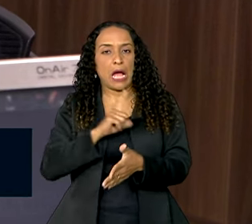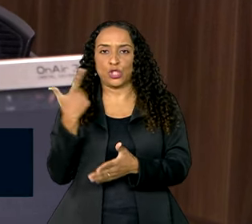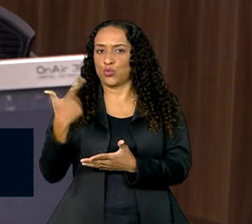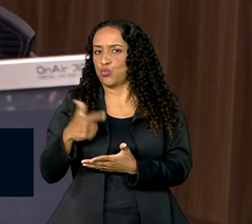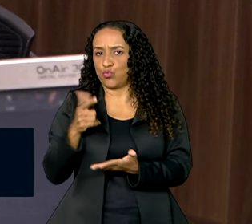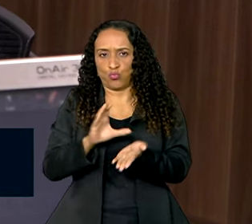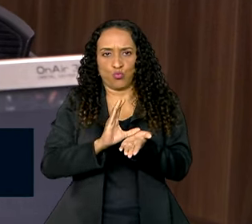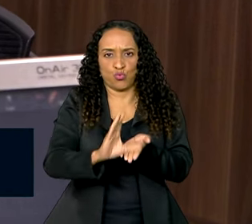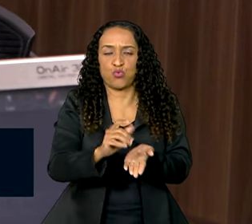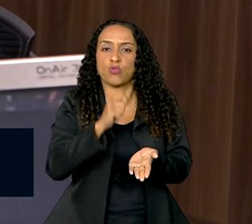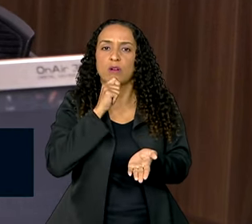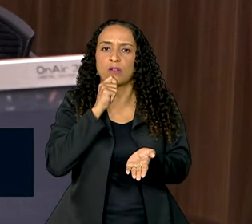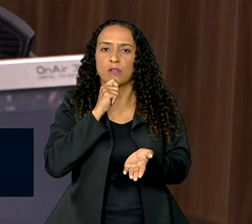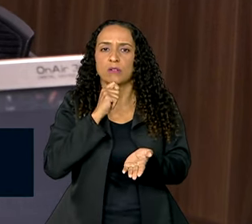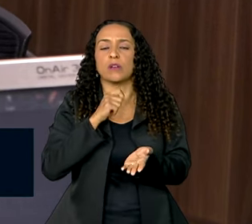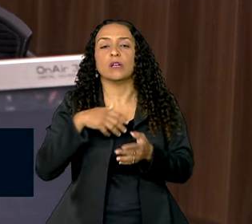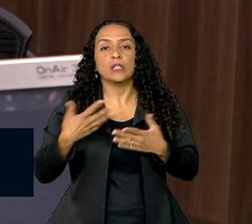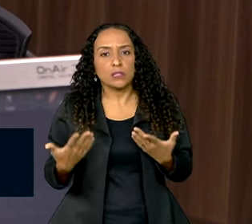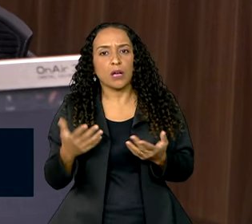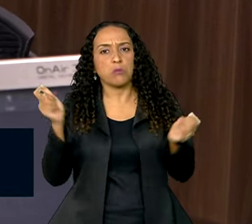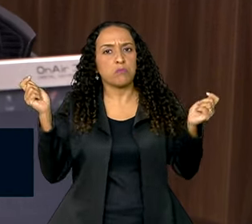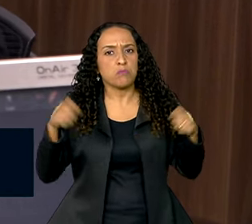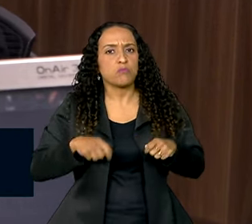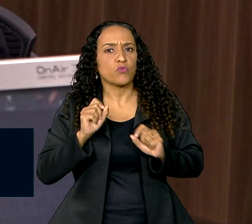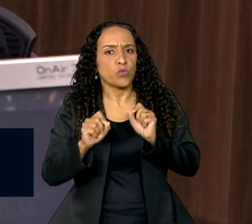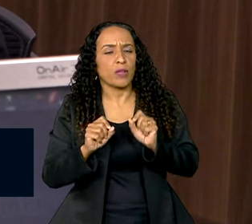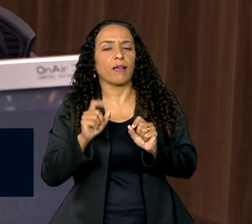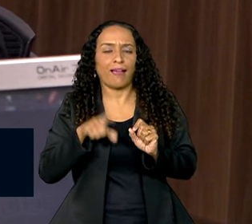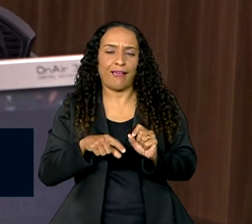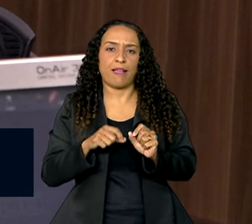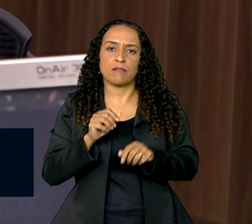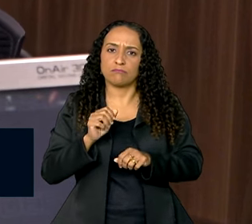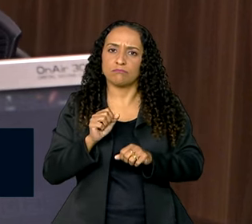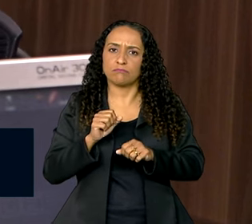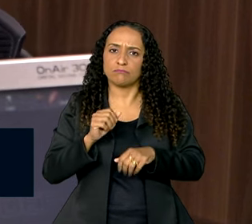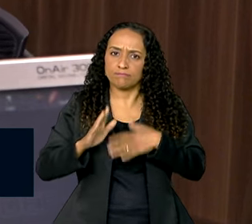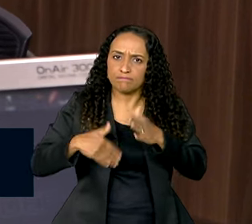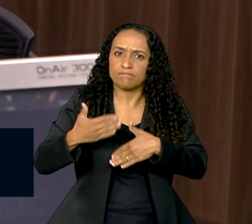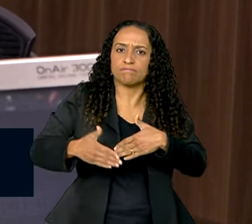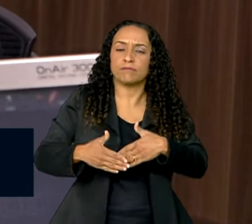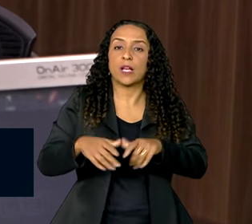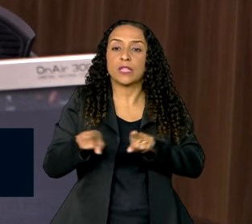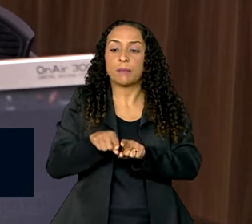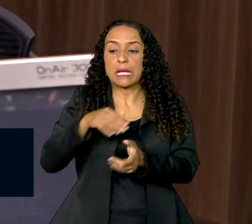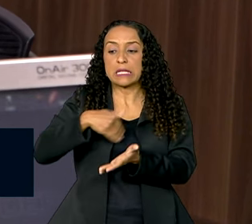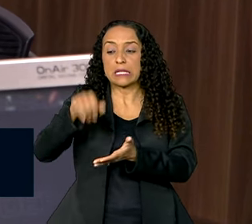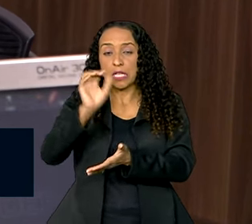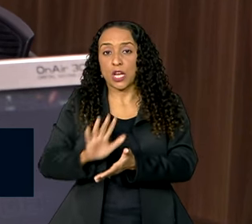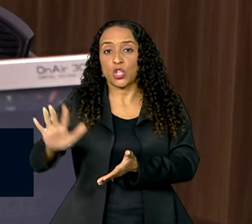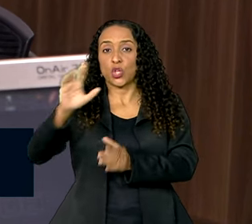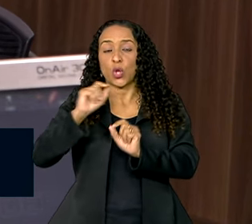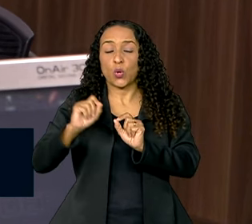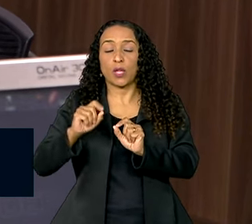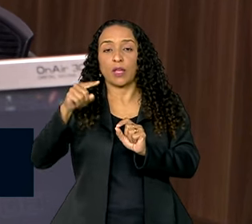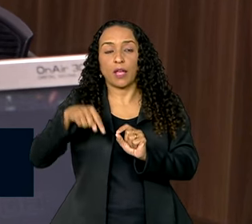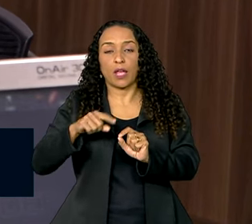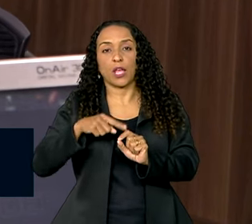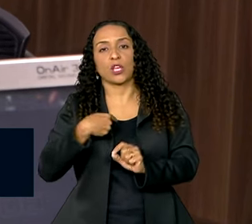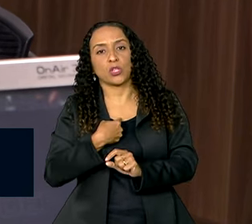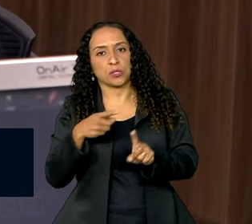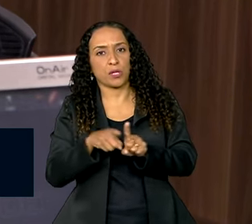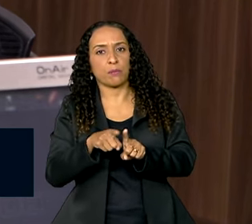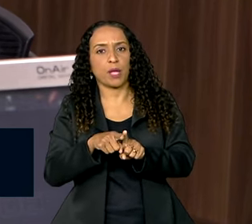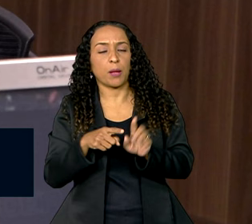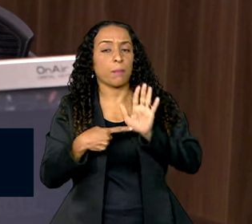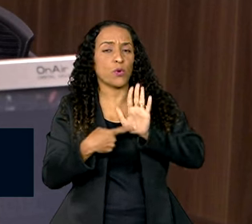tido investimento nos últimos anos, então isso por si só já é um grande caminho, e por parte da Secretaria Nacional é aquilo que a gente também